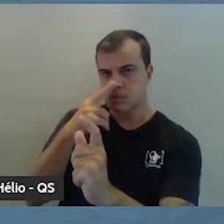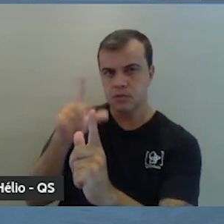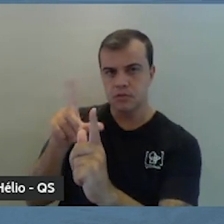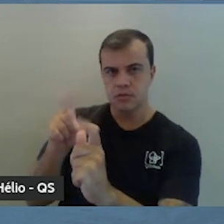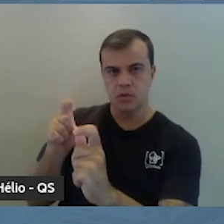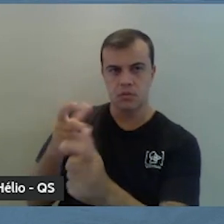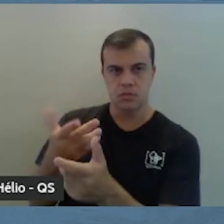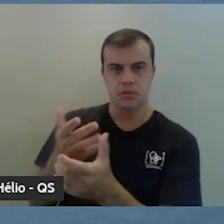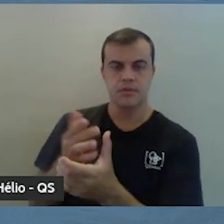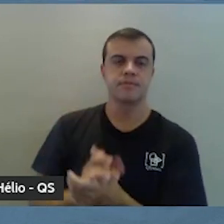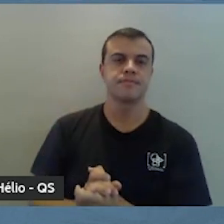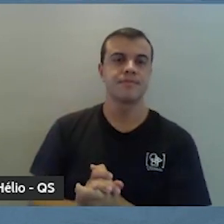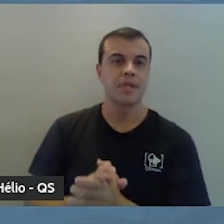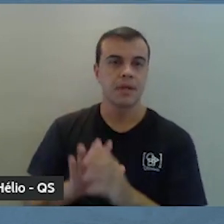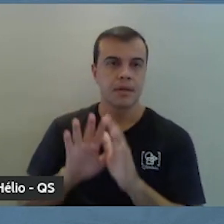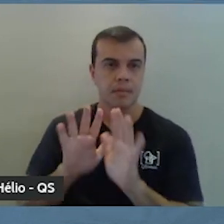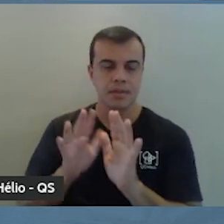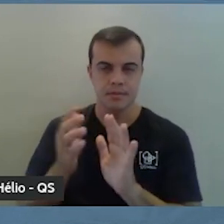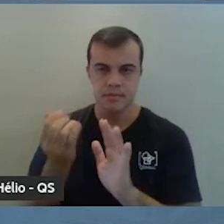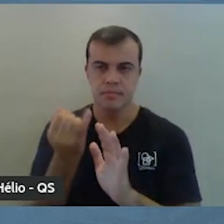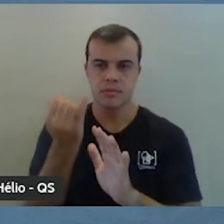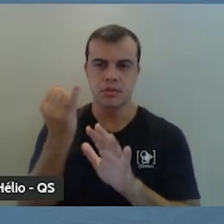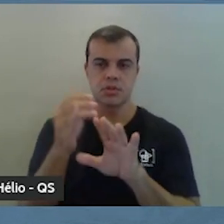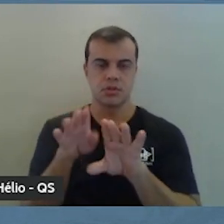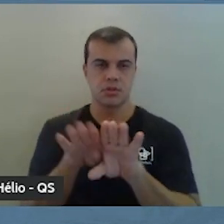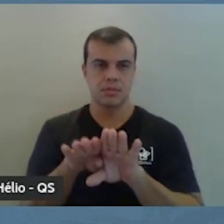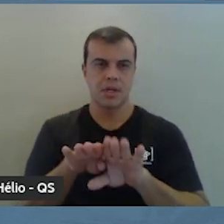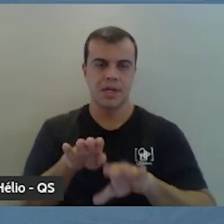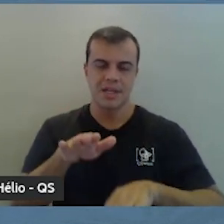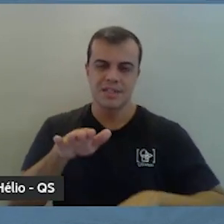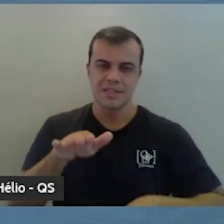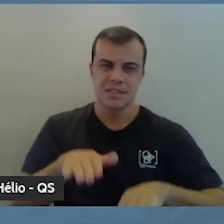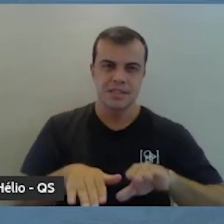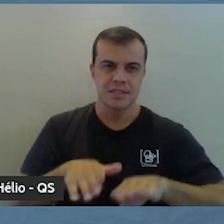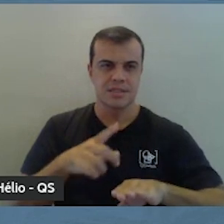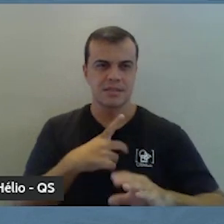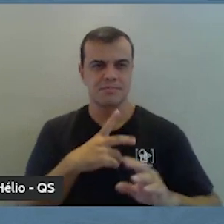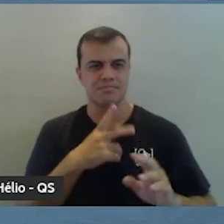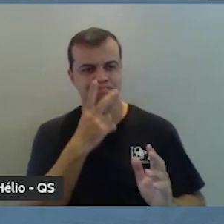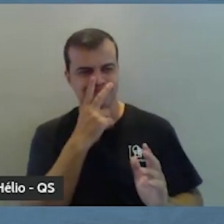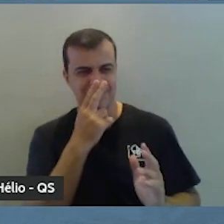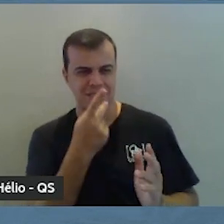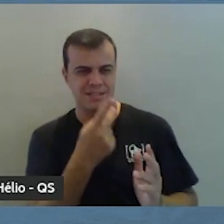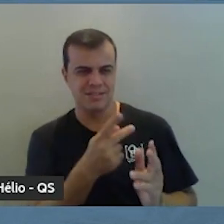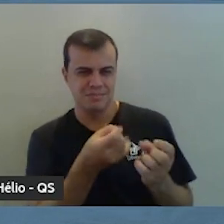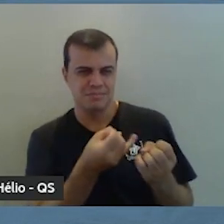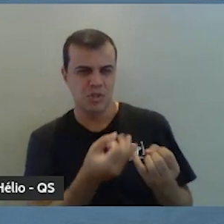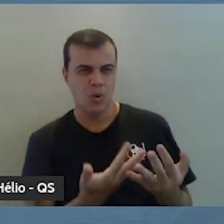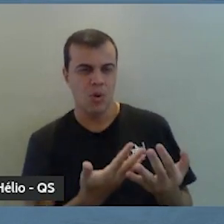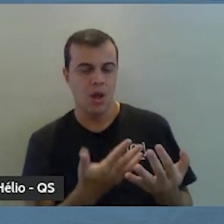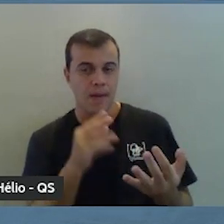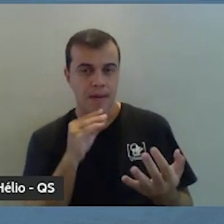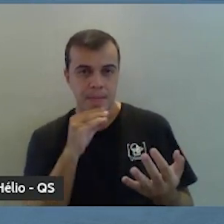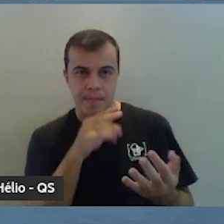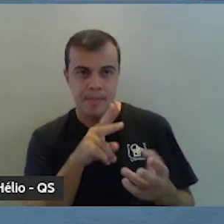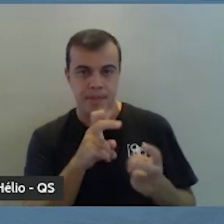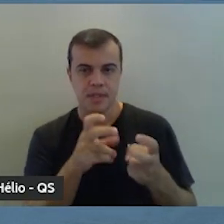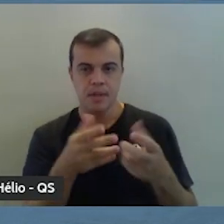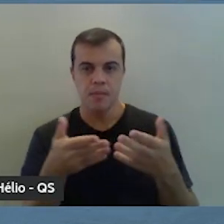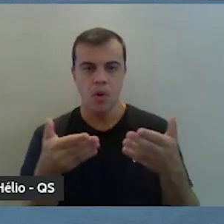tirada. Mas isso é muito importante, apesar desse tom, a gente olha hoje,